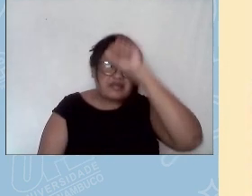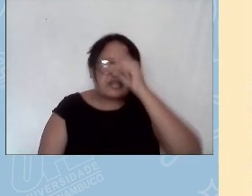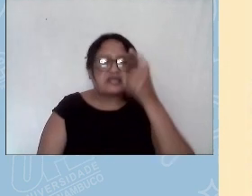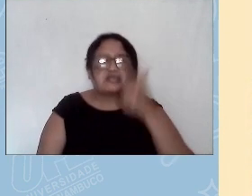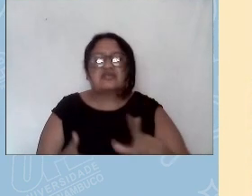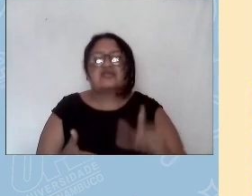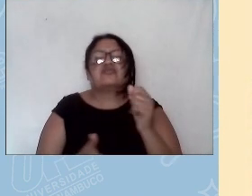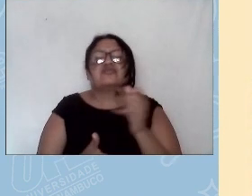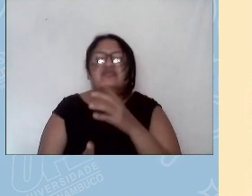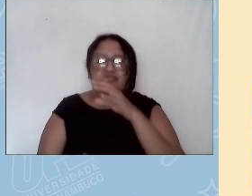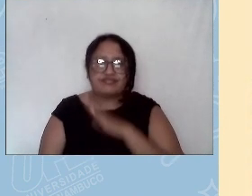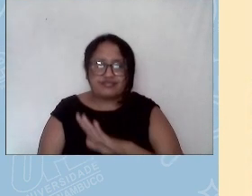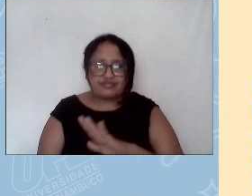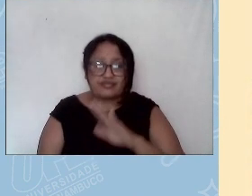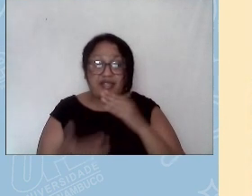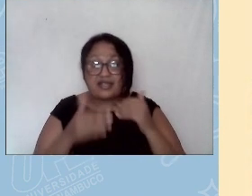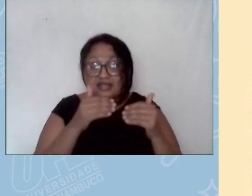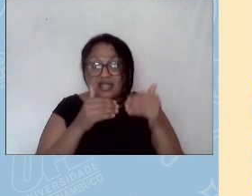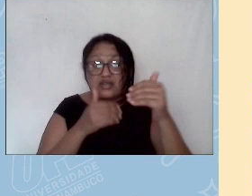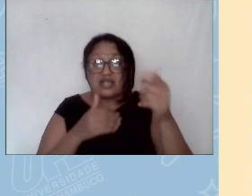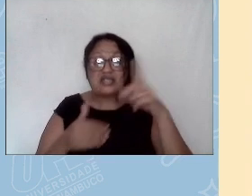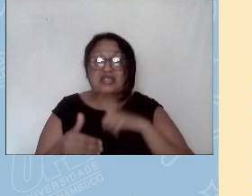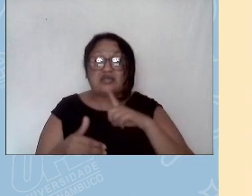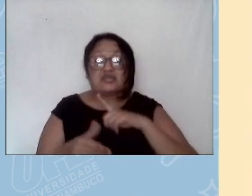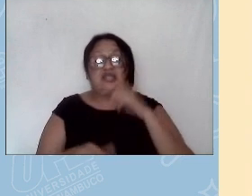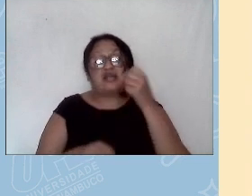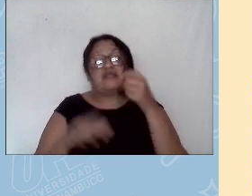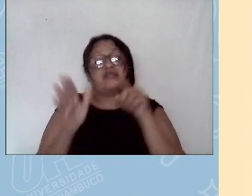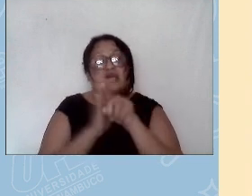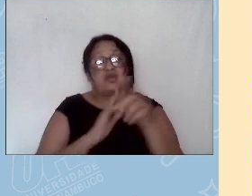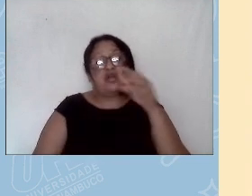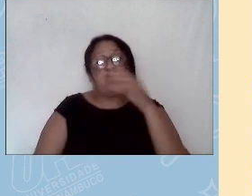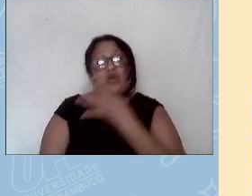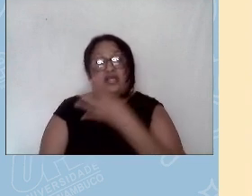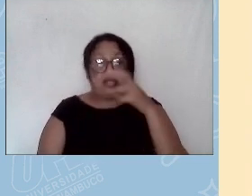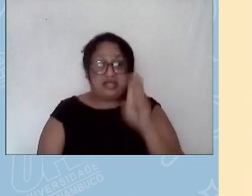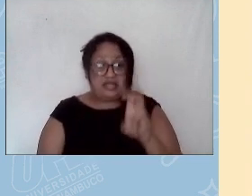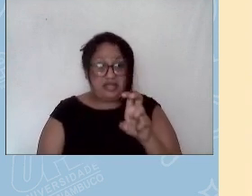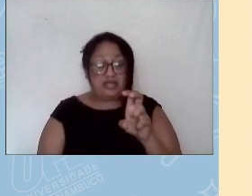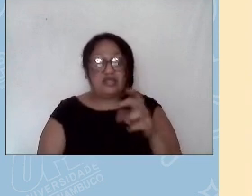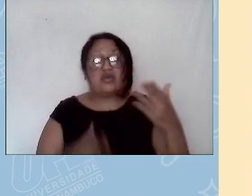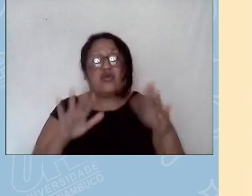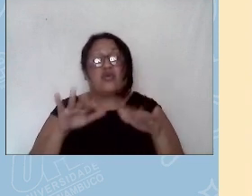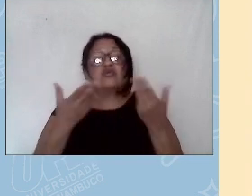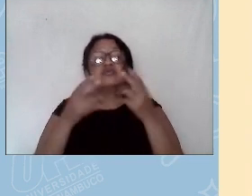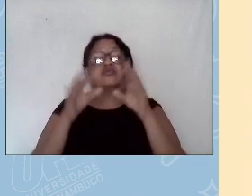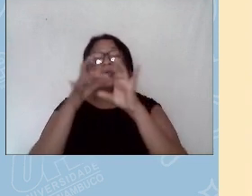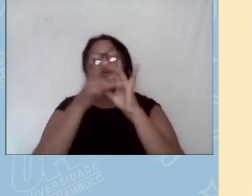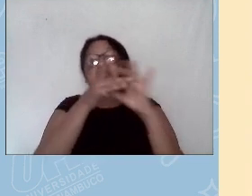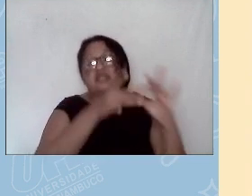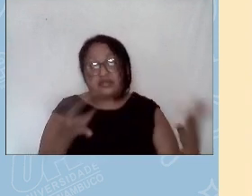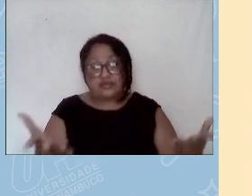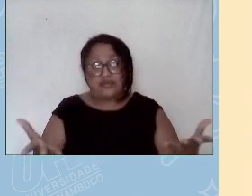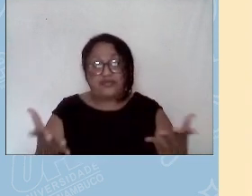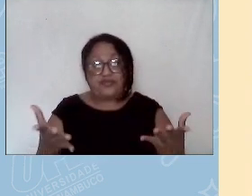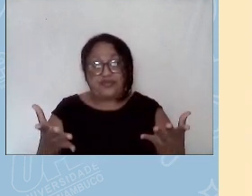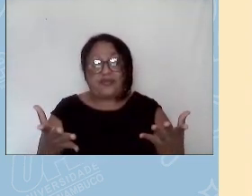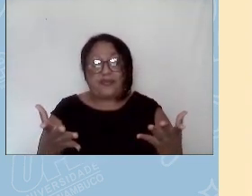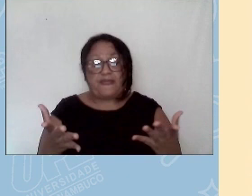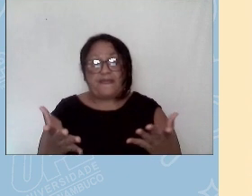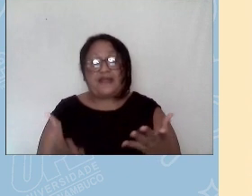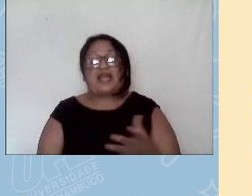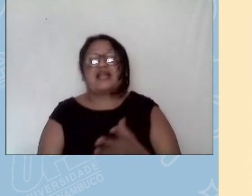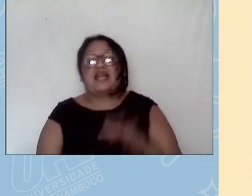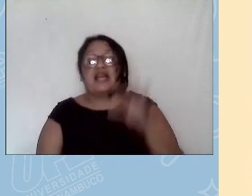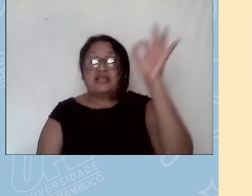sequência nós tínhamos a questão 45 com o seguinte contexto a taxa de eficácia de um